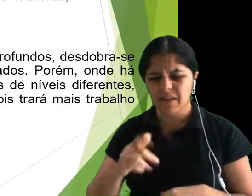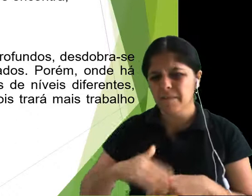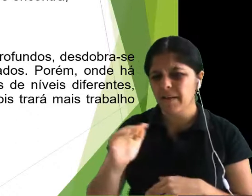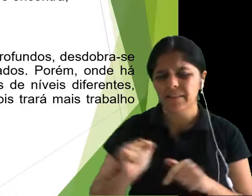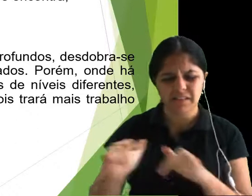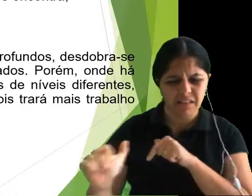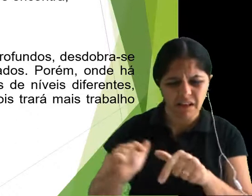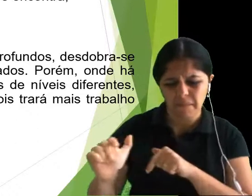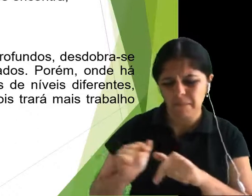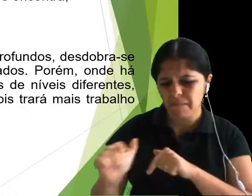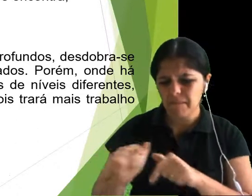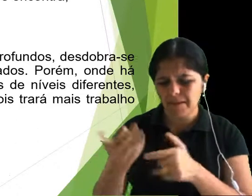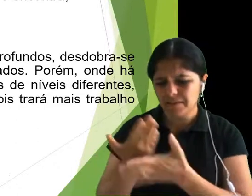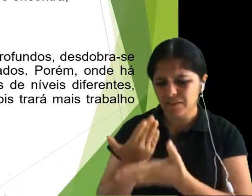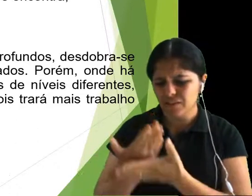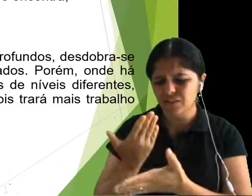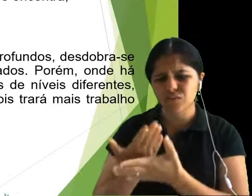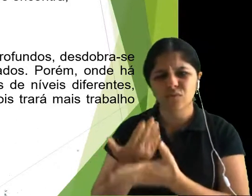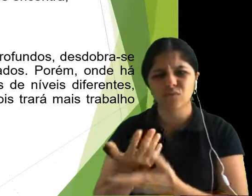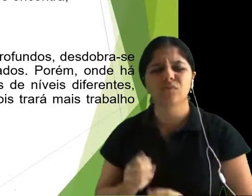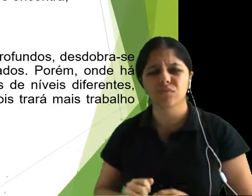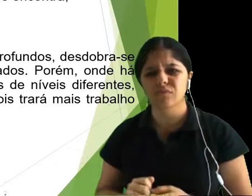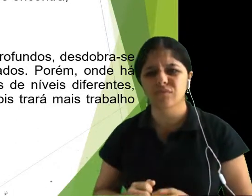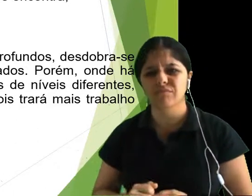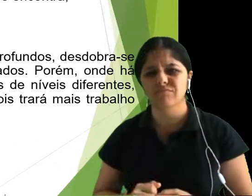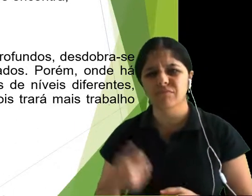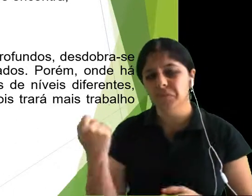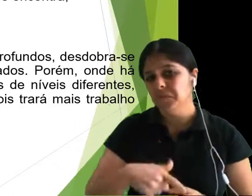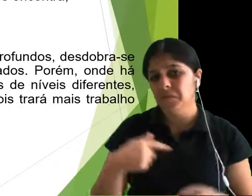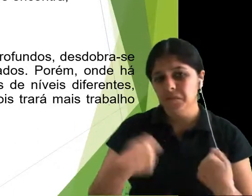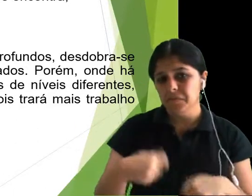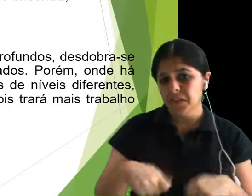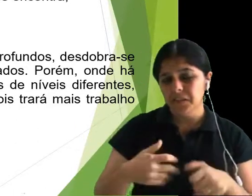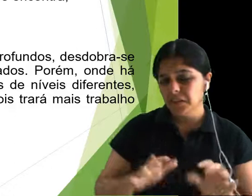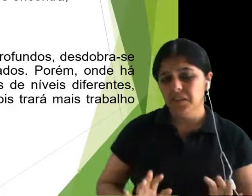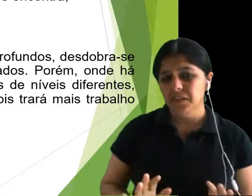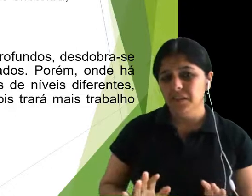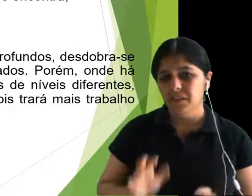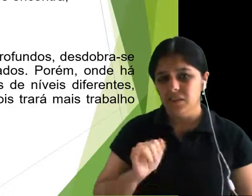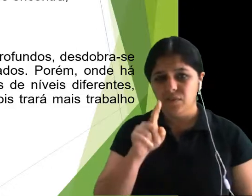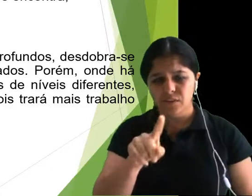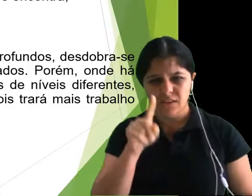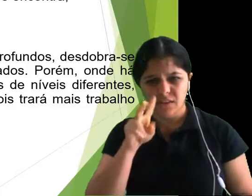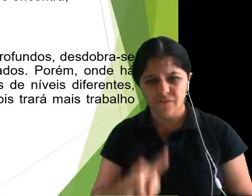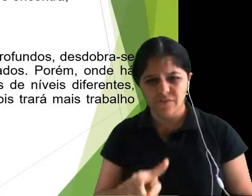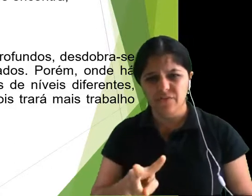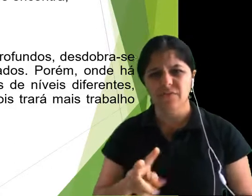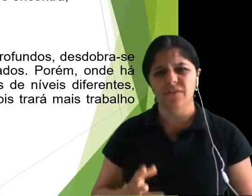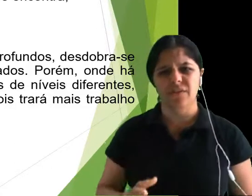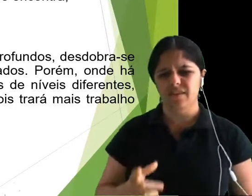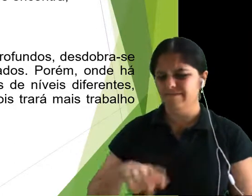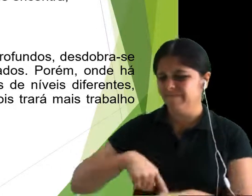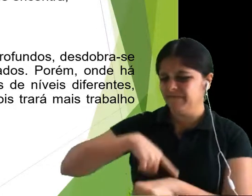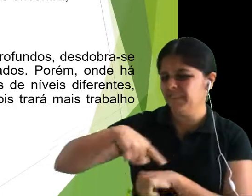precisa. Tá? Esse desdobramento dos acidentes típicos é para facilitar na análise de causa. Se você vê que está